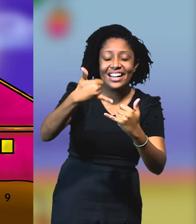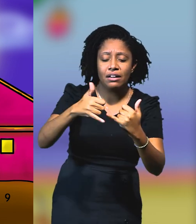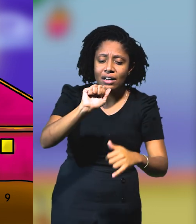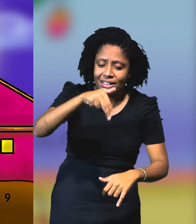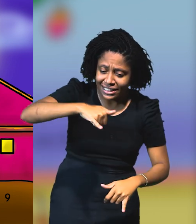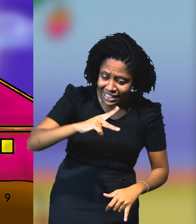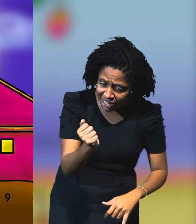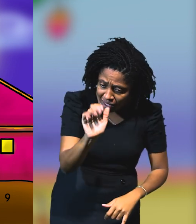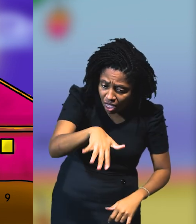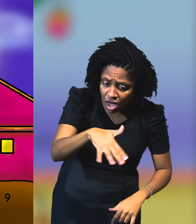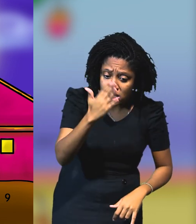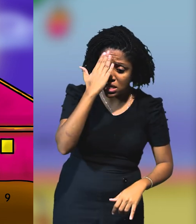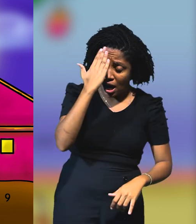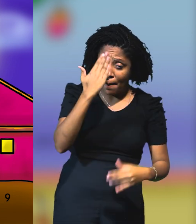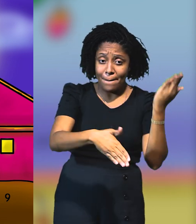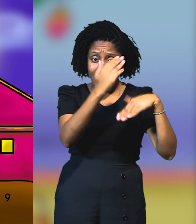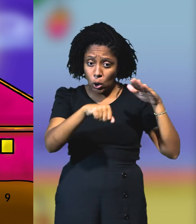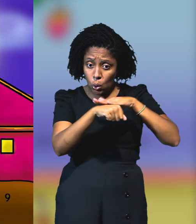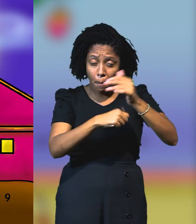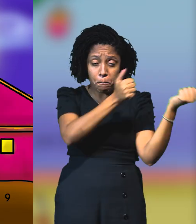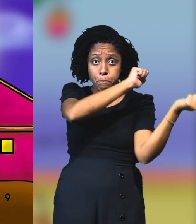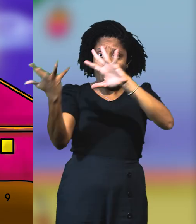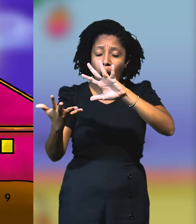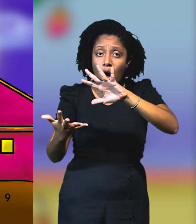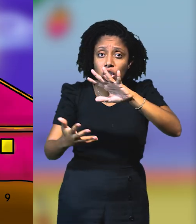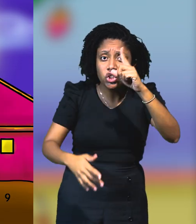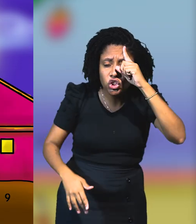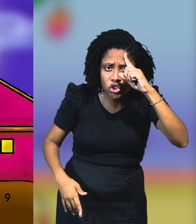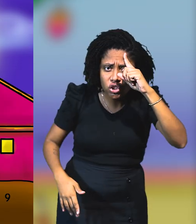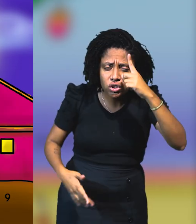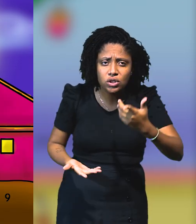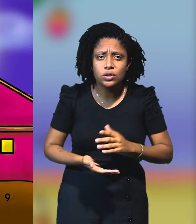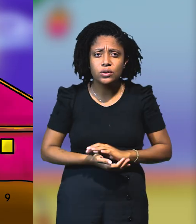Aninha, sabe que aqui teve a noite que virou dia?